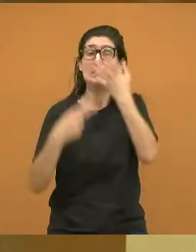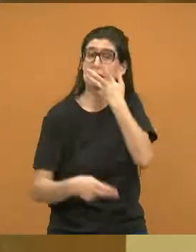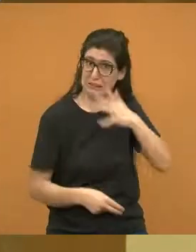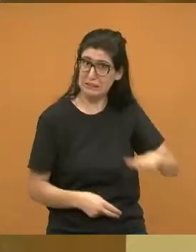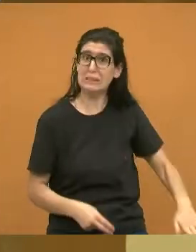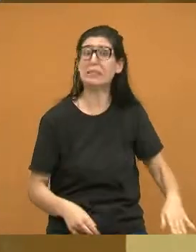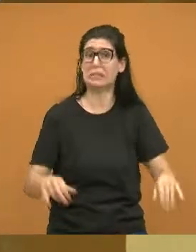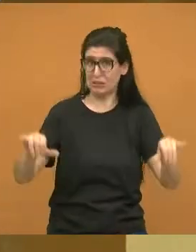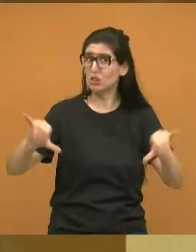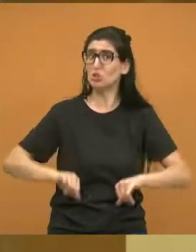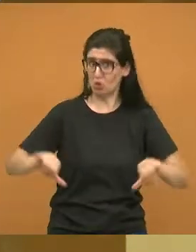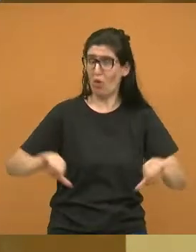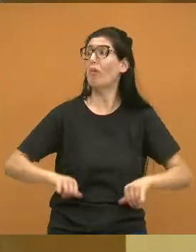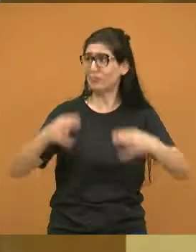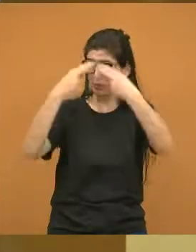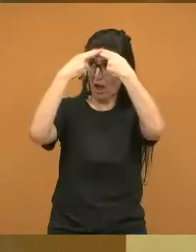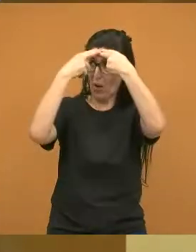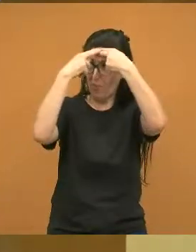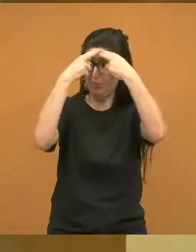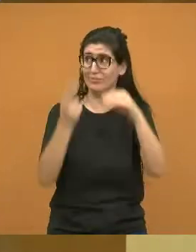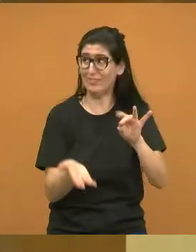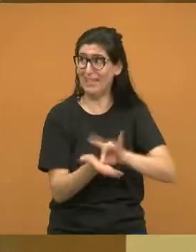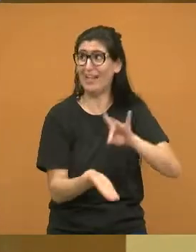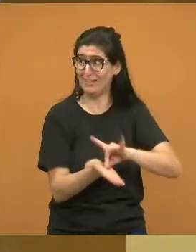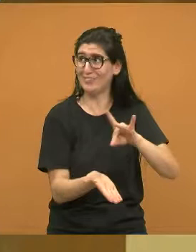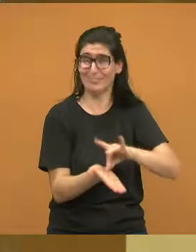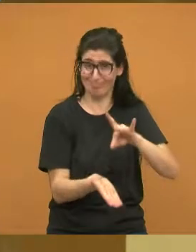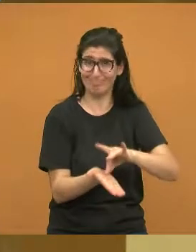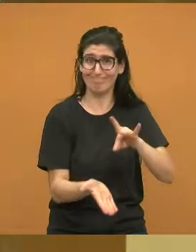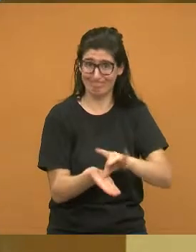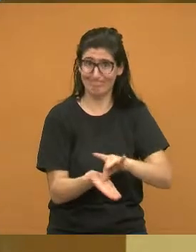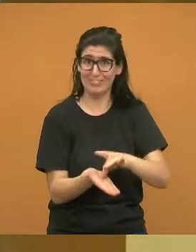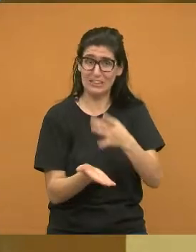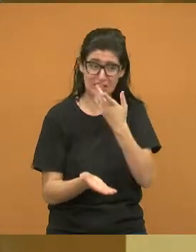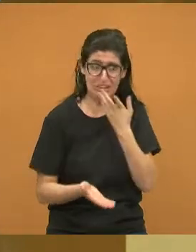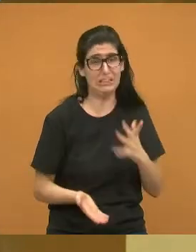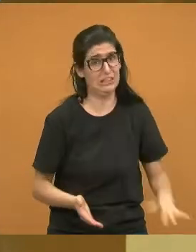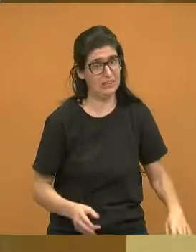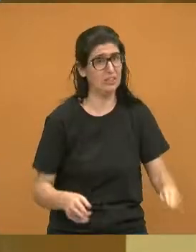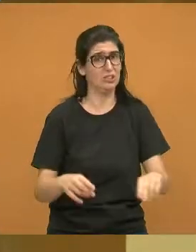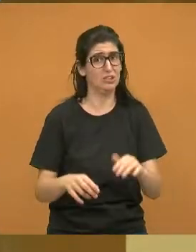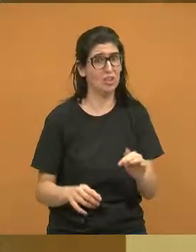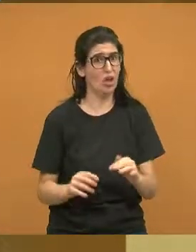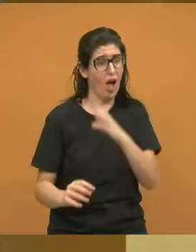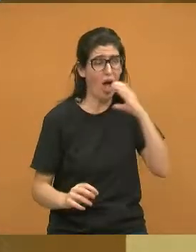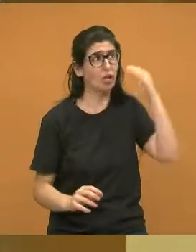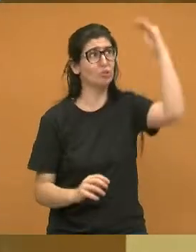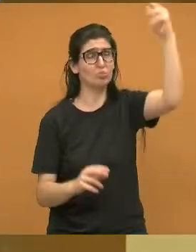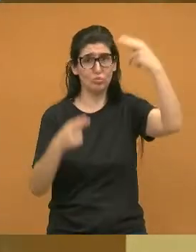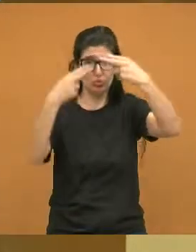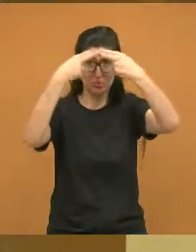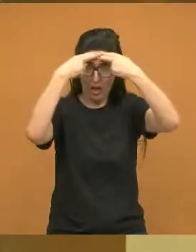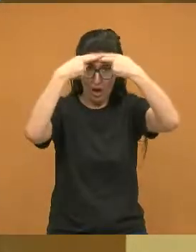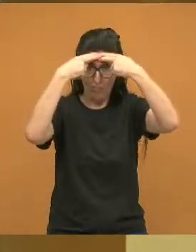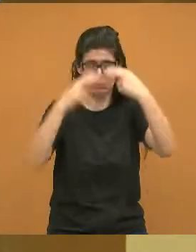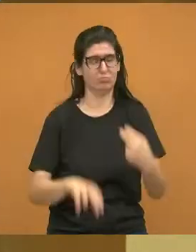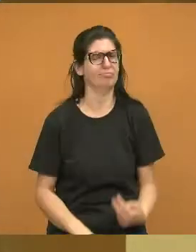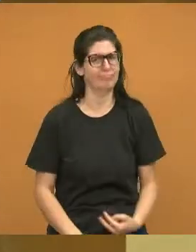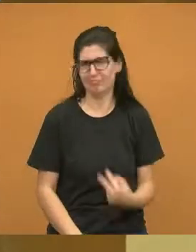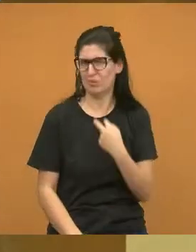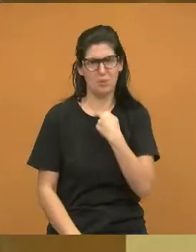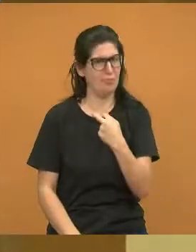menor do que a gente deixar as nossas crianças virarem adultas e sofrendo um crime dessa